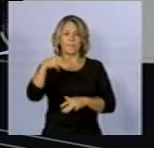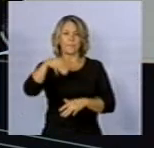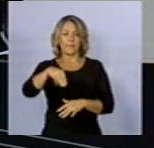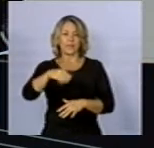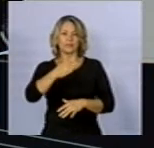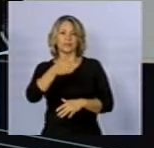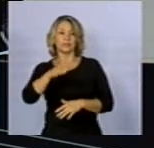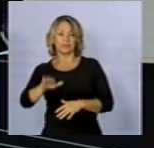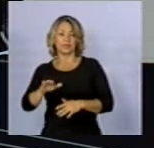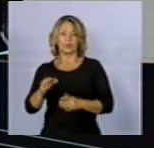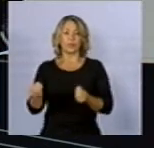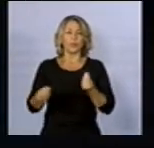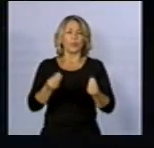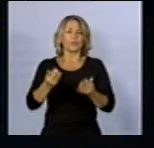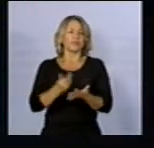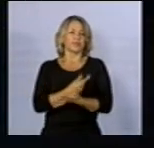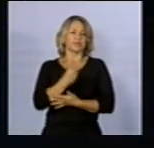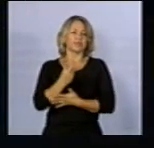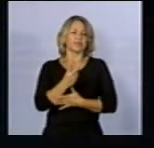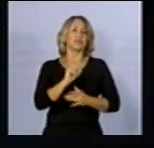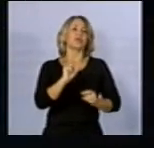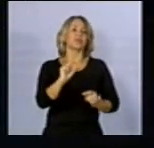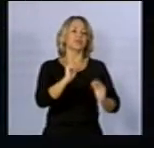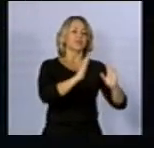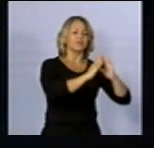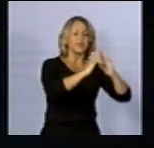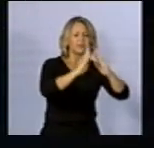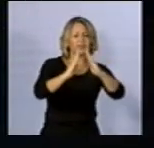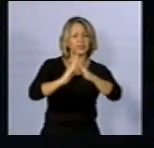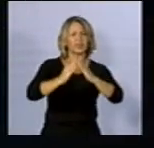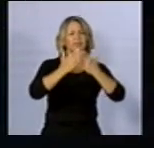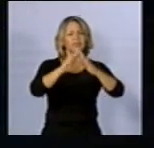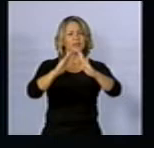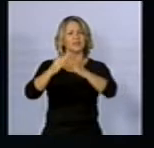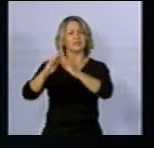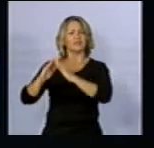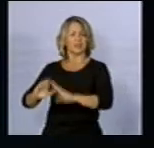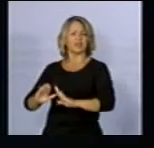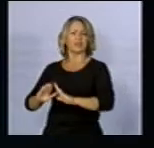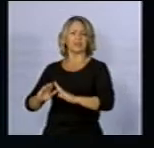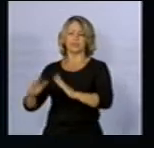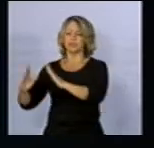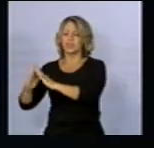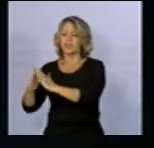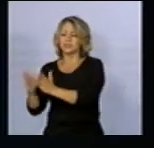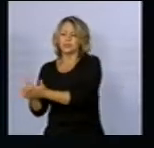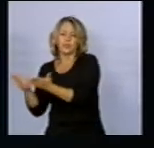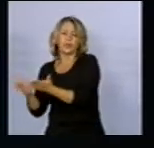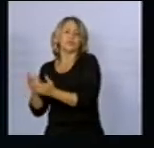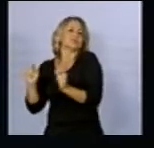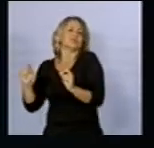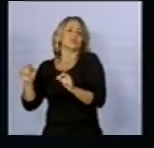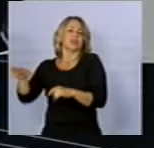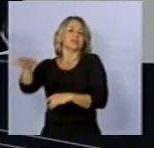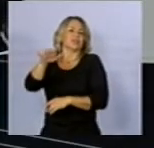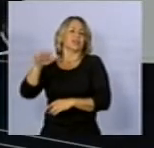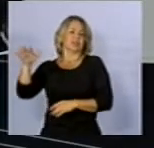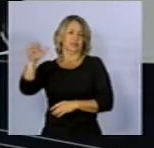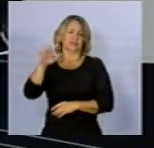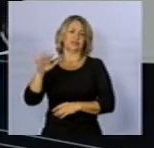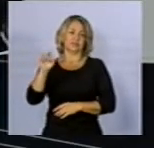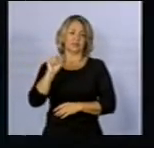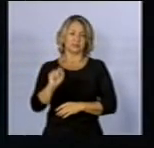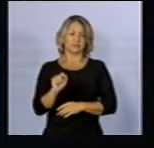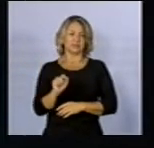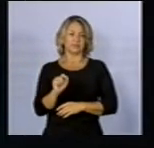que situações que isso ocorre? São favelas, são submoradias em geral, né? Ou seja, áreas